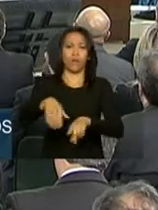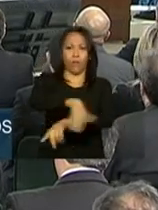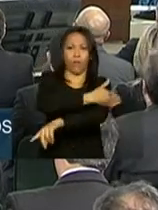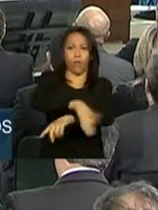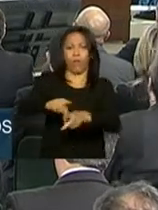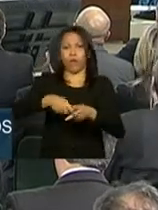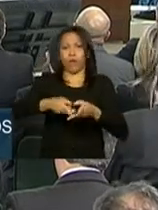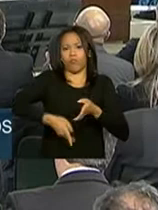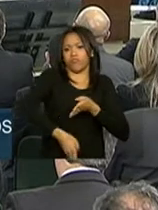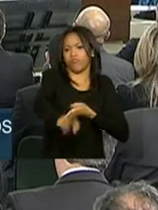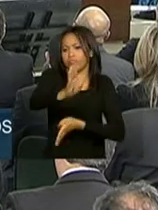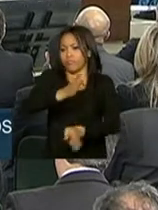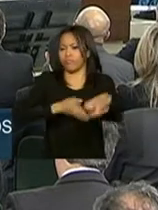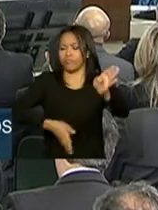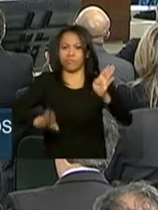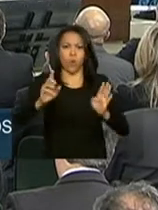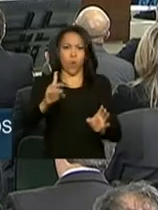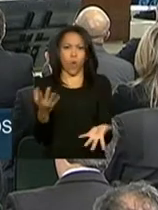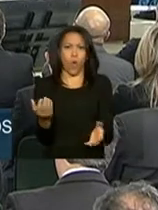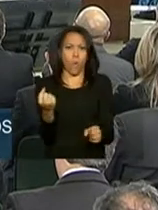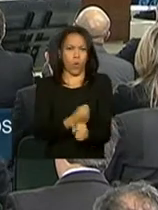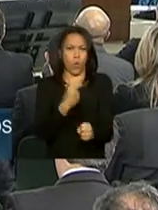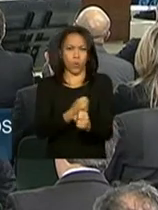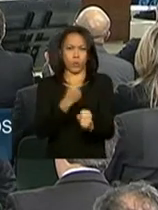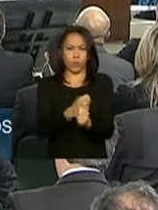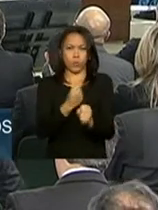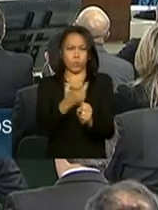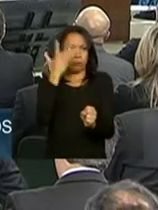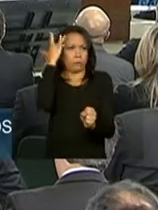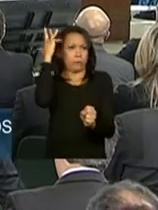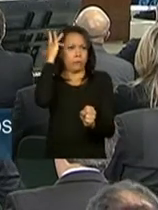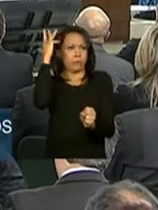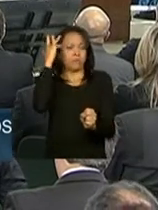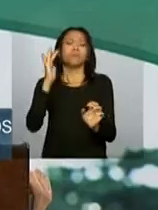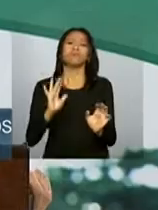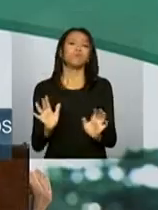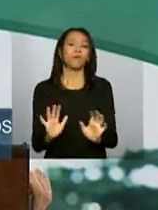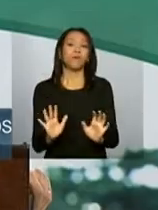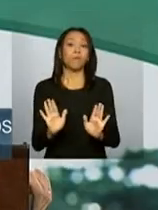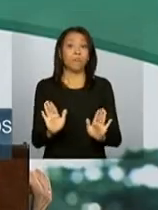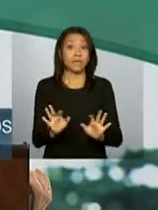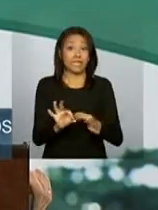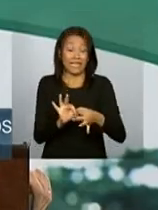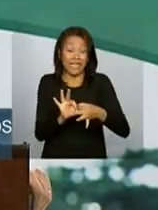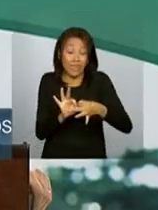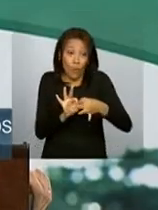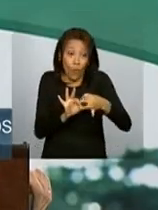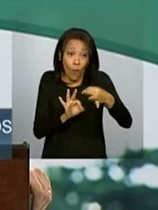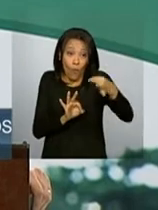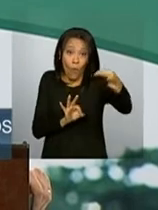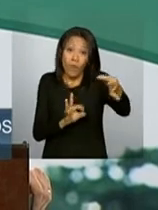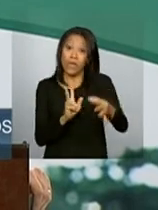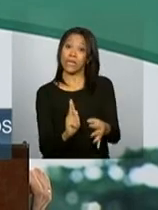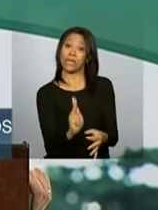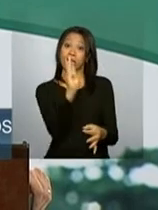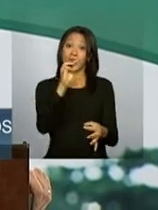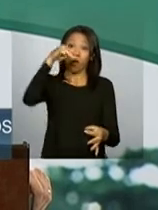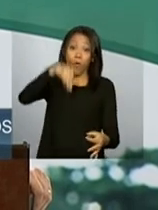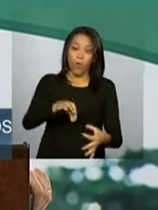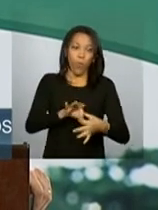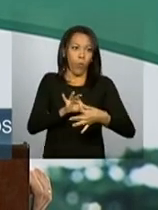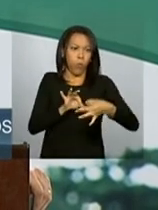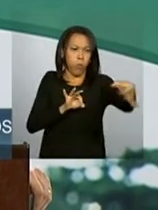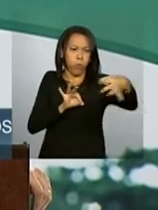Mas os muitos quilômetros que estamos lançando hoje de